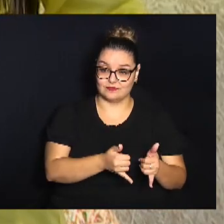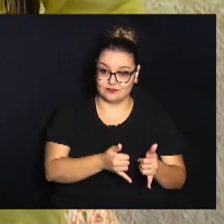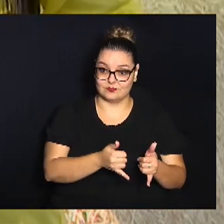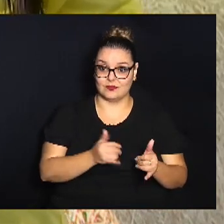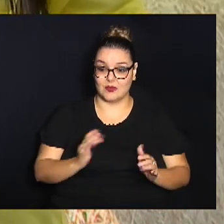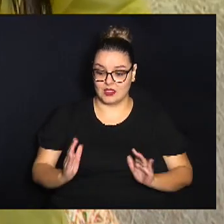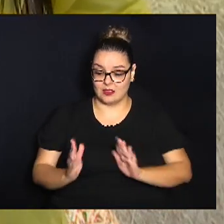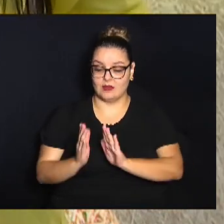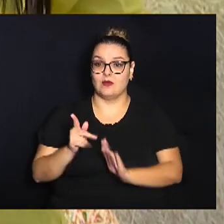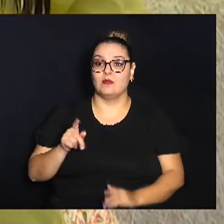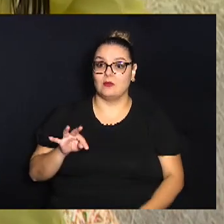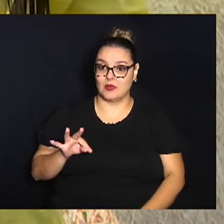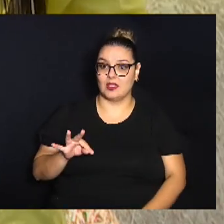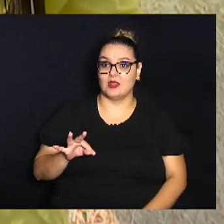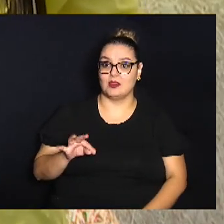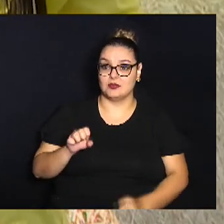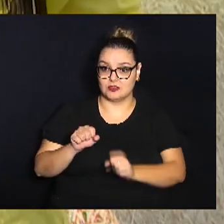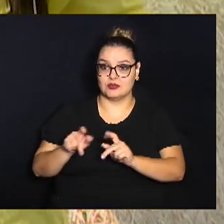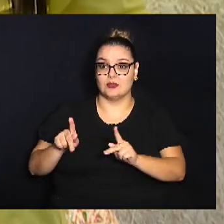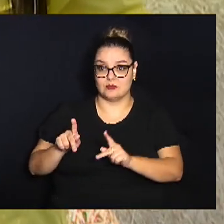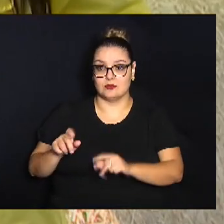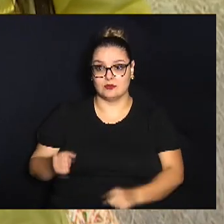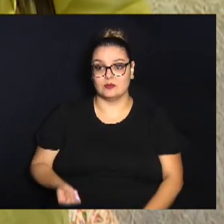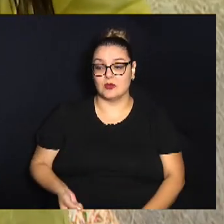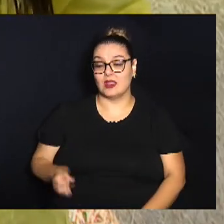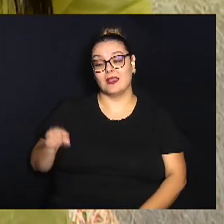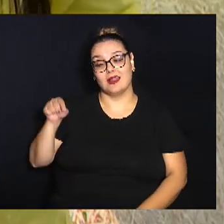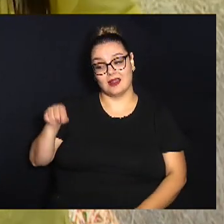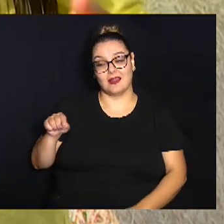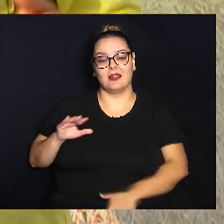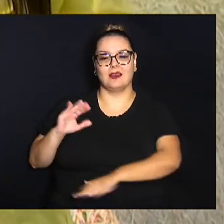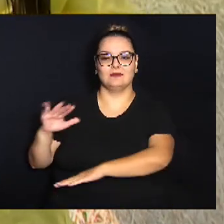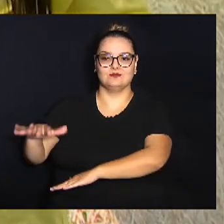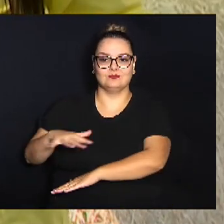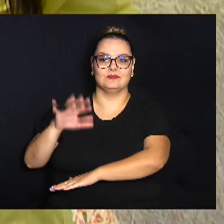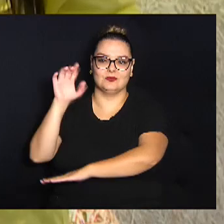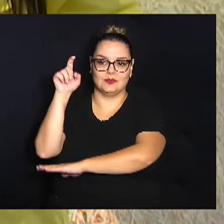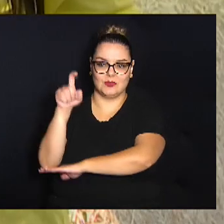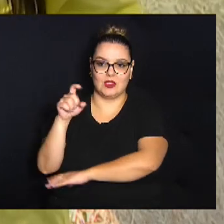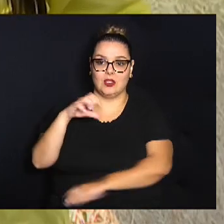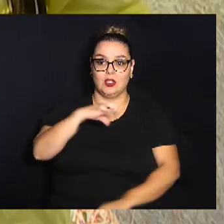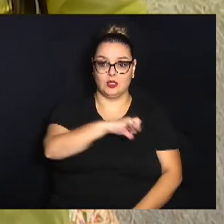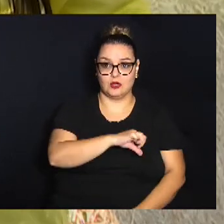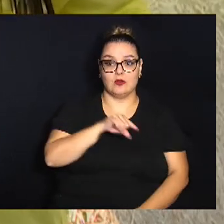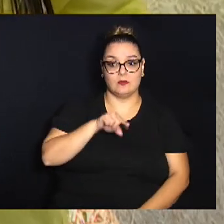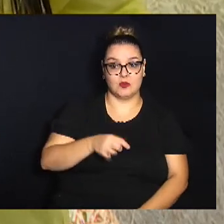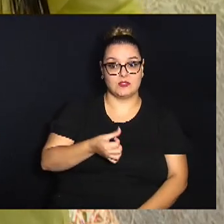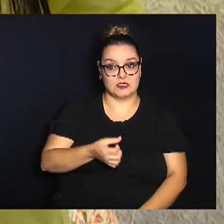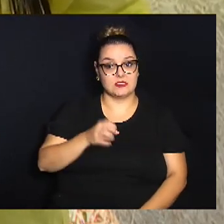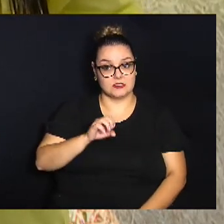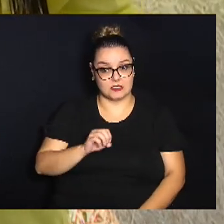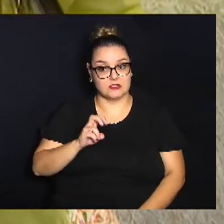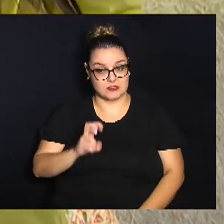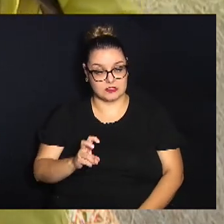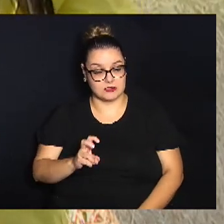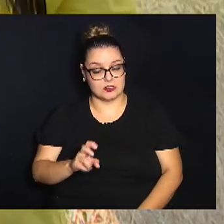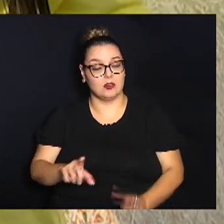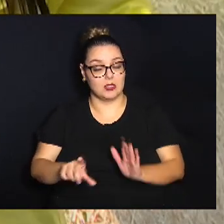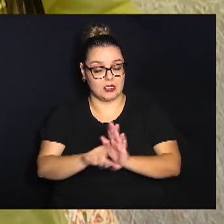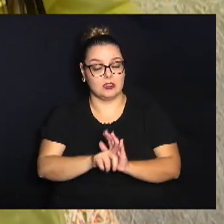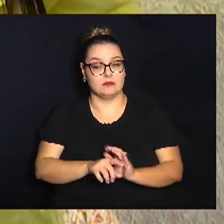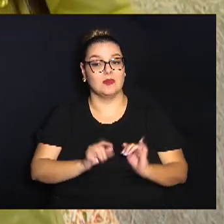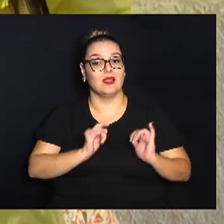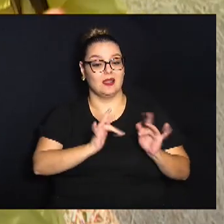uma pet shop no distrito de Barão Geraldo. Segundo a Lei 9.605, abandono de animal